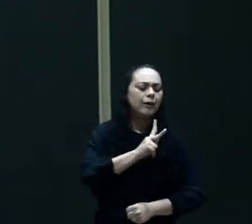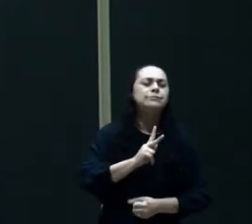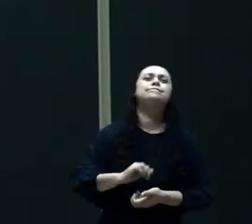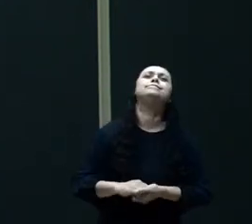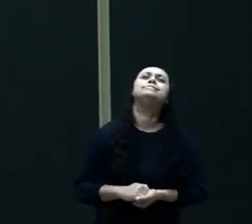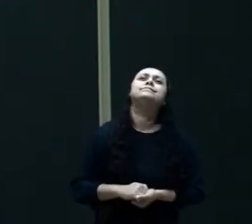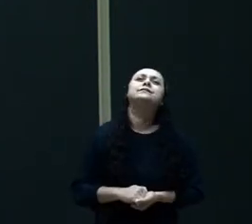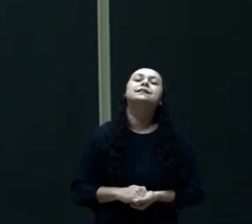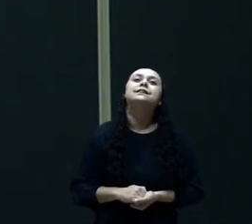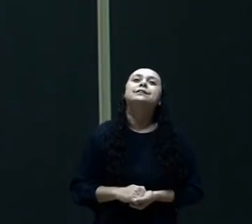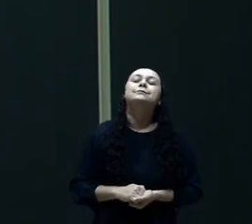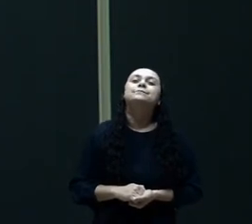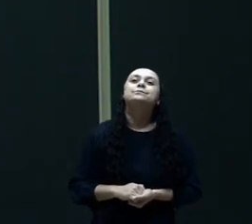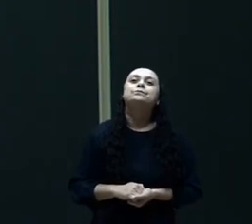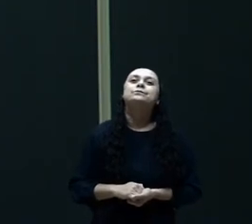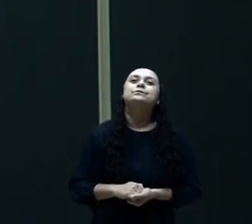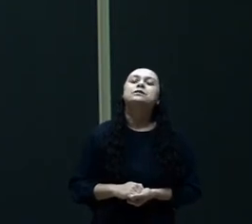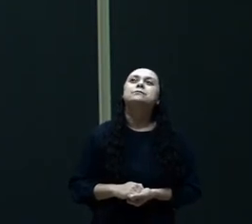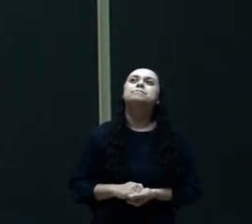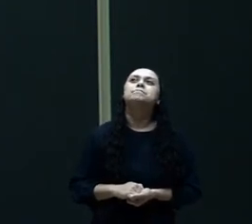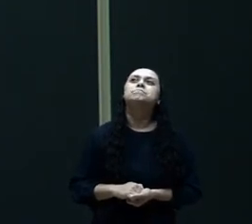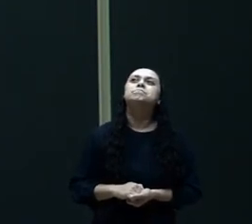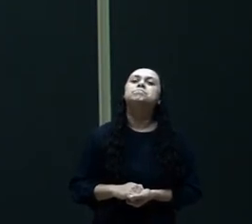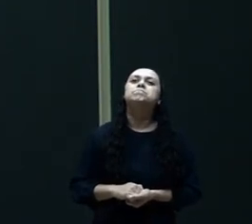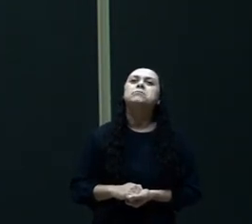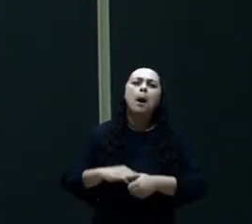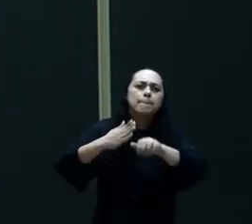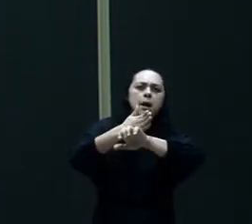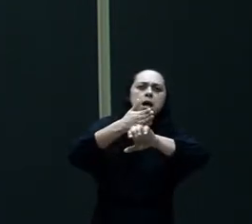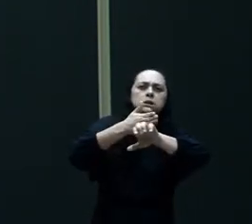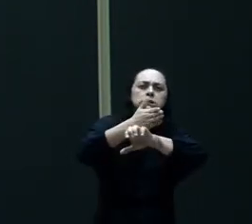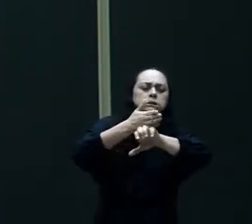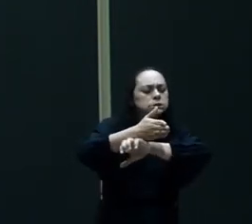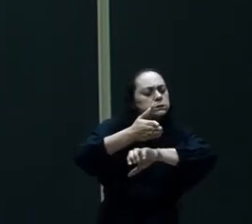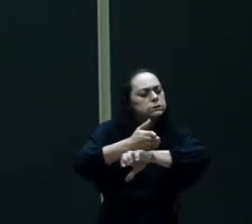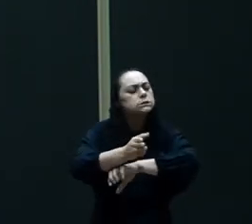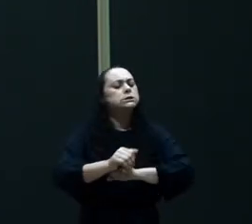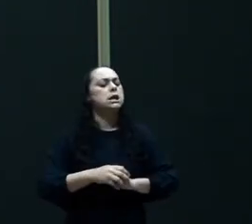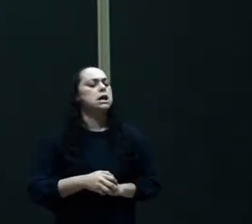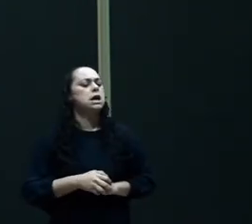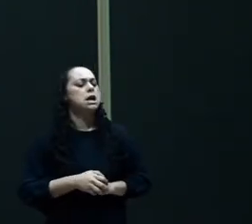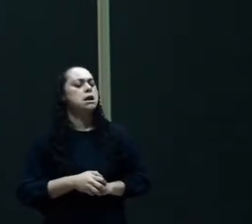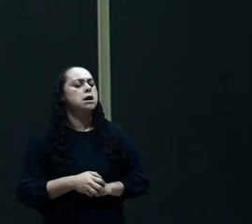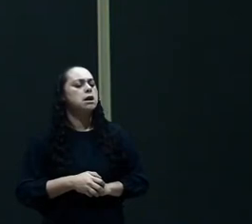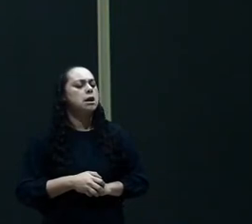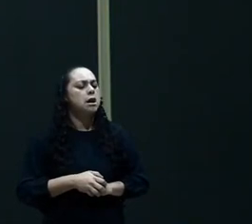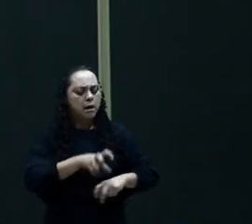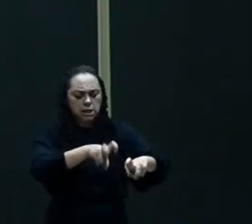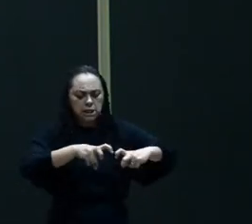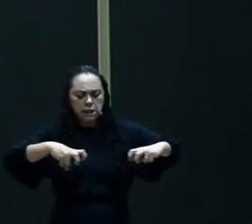seus interrogatórios tem que participar de um monte de audiências tudo